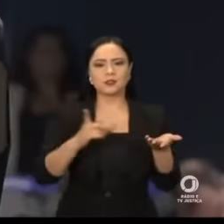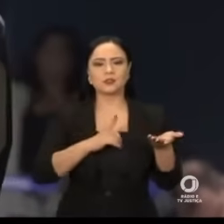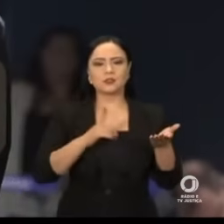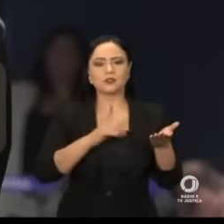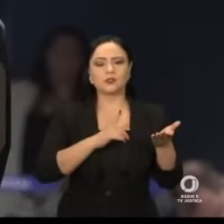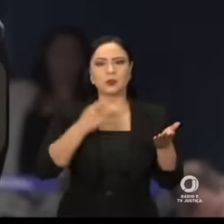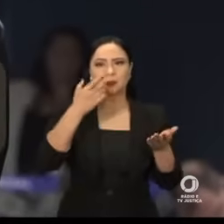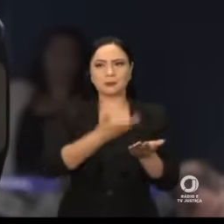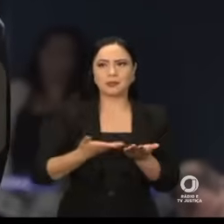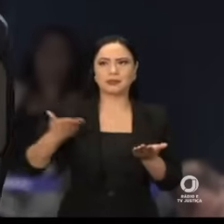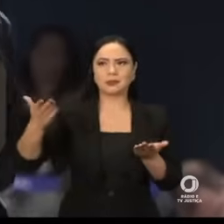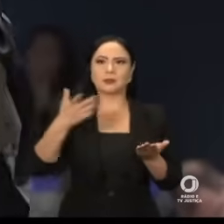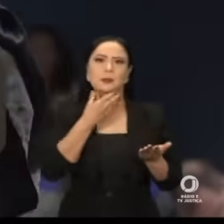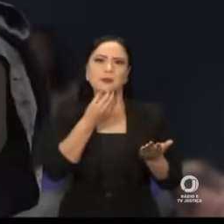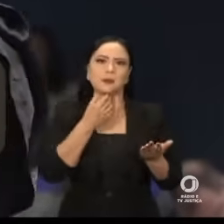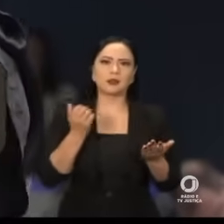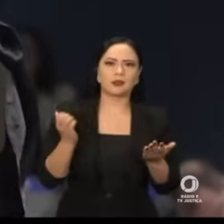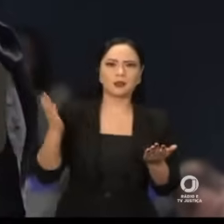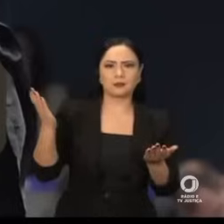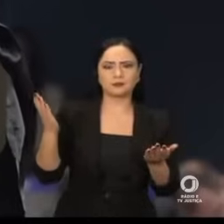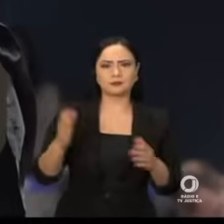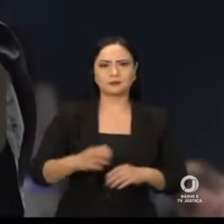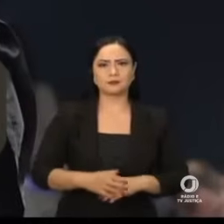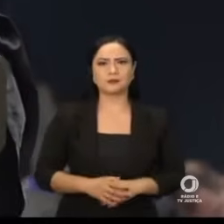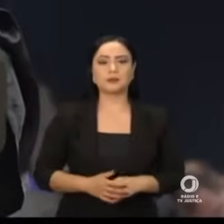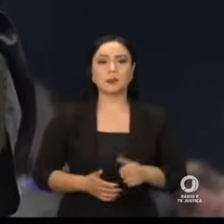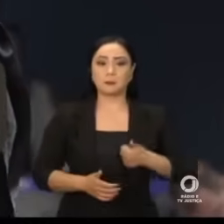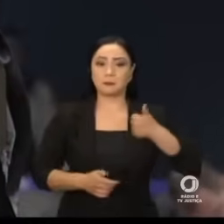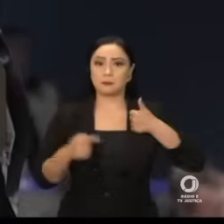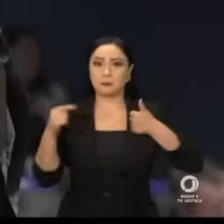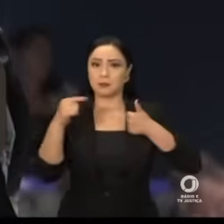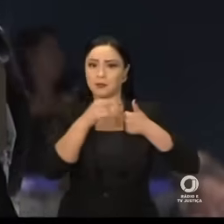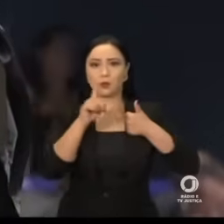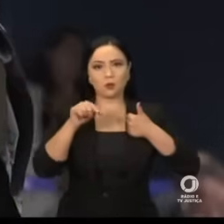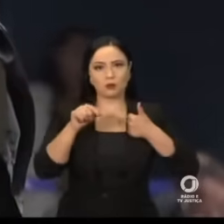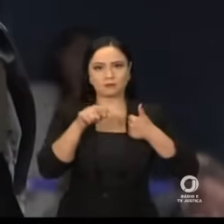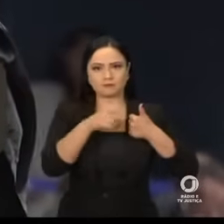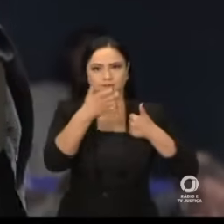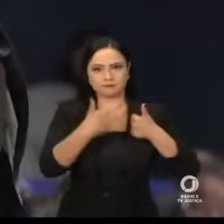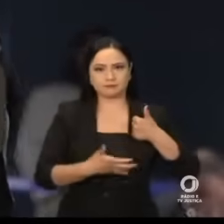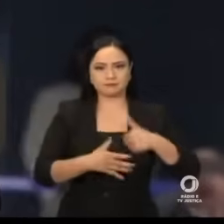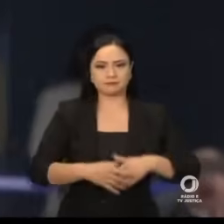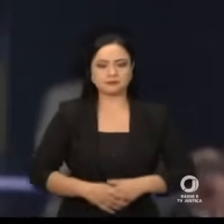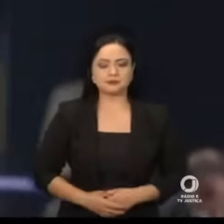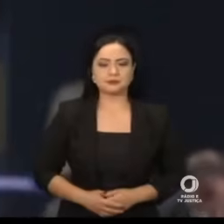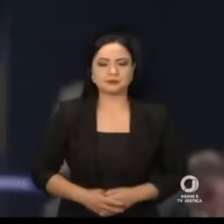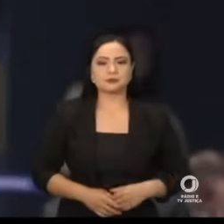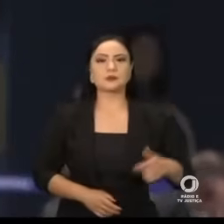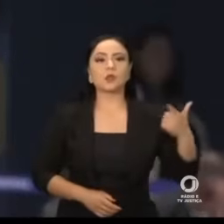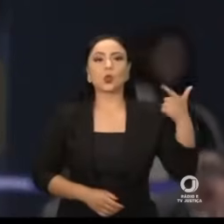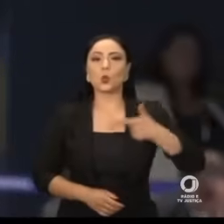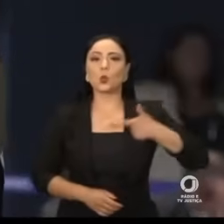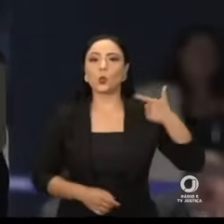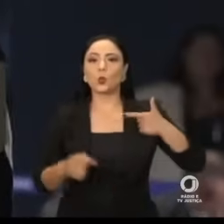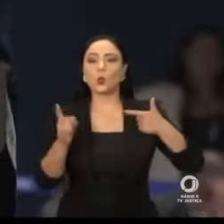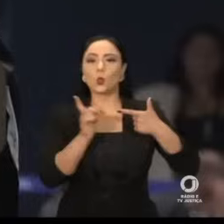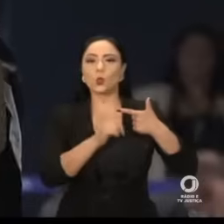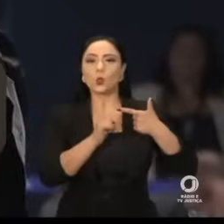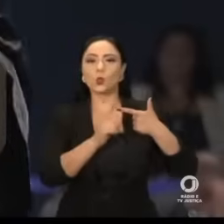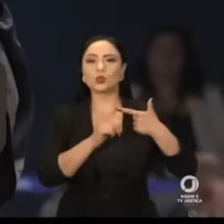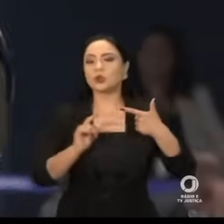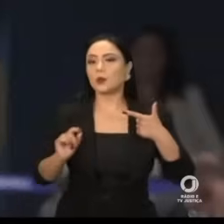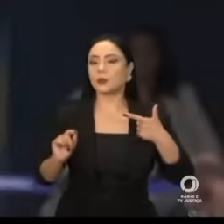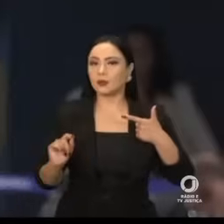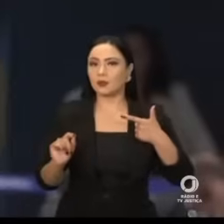ele. Então, em primeiro lugar, é isso. Em segundo lugar,